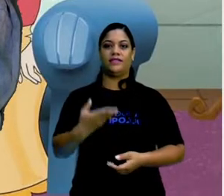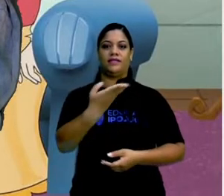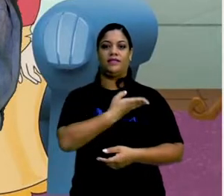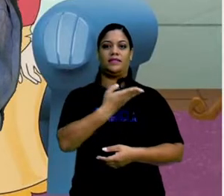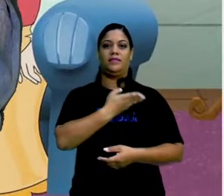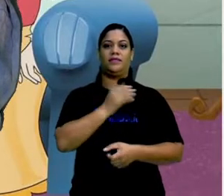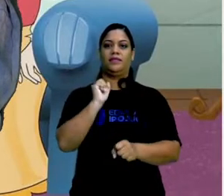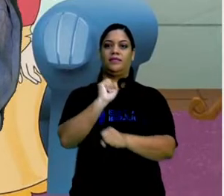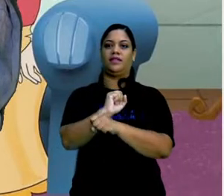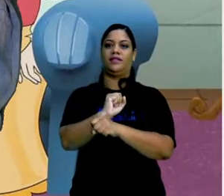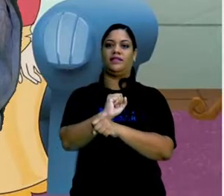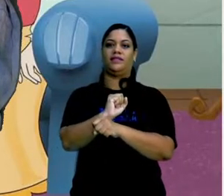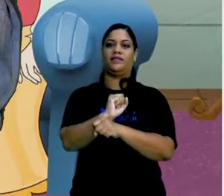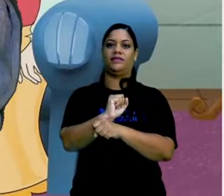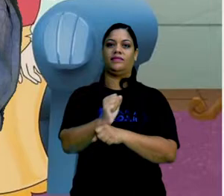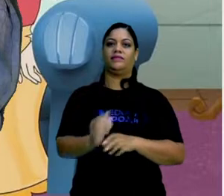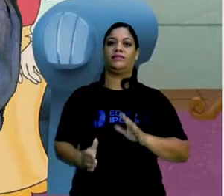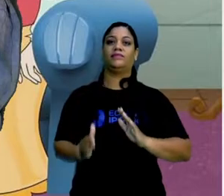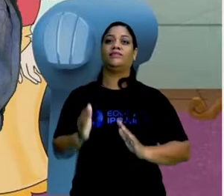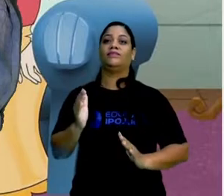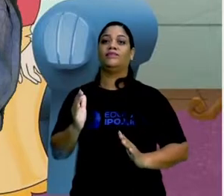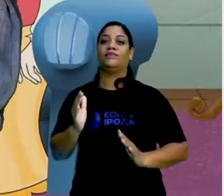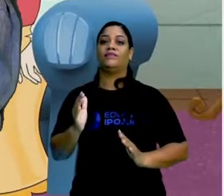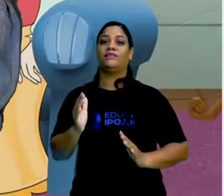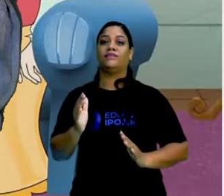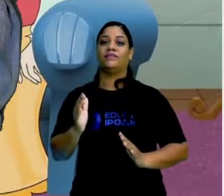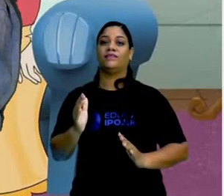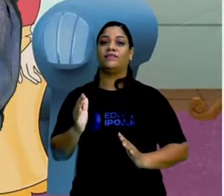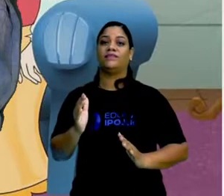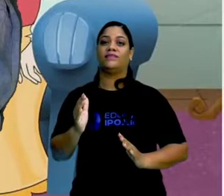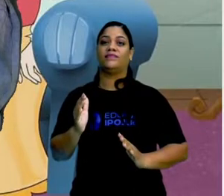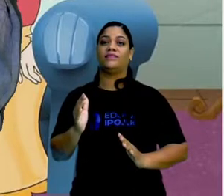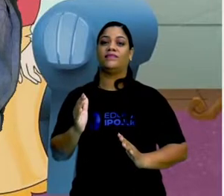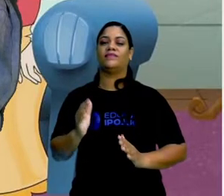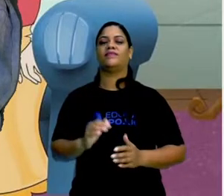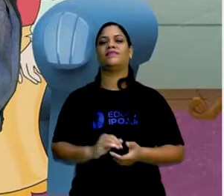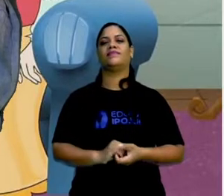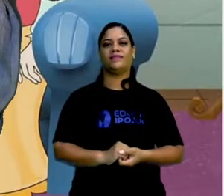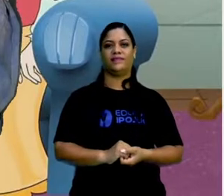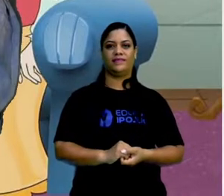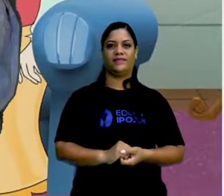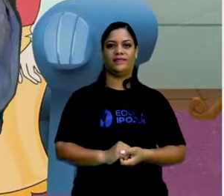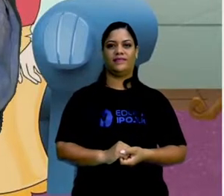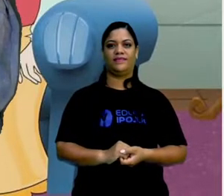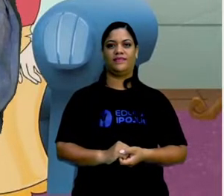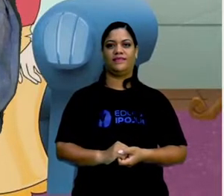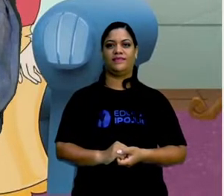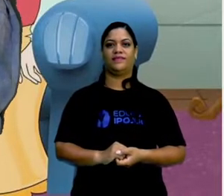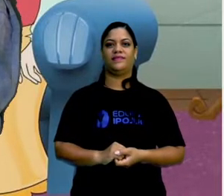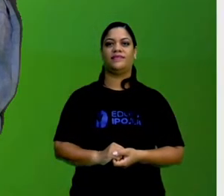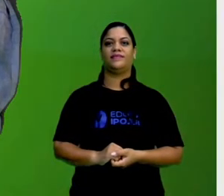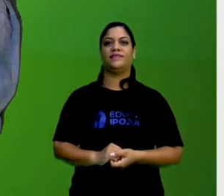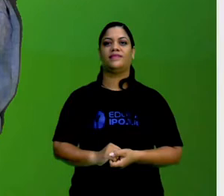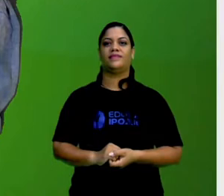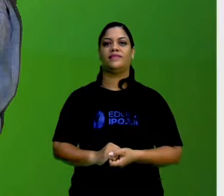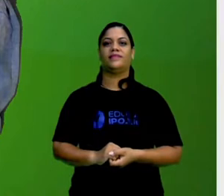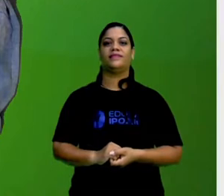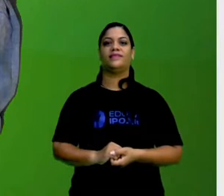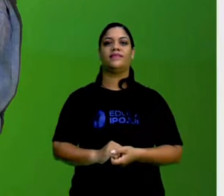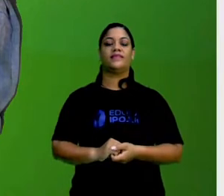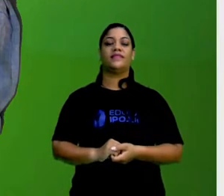lá, paradão, assim, ó. Como tia Lê ficou agora. Paradão com uma